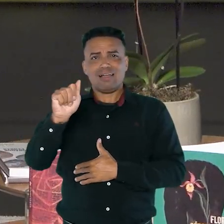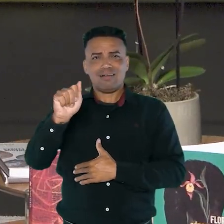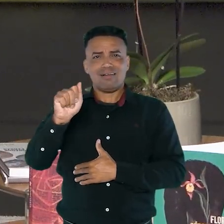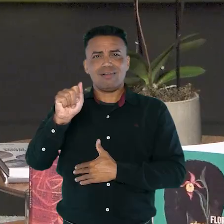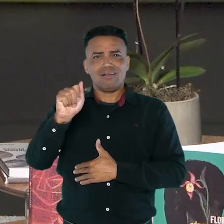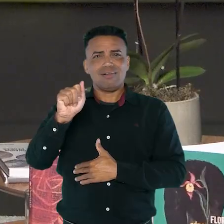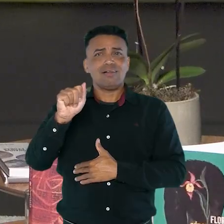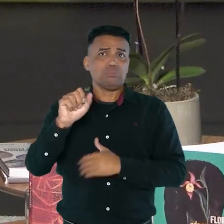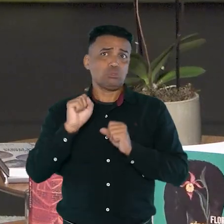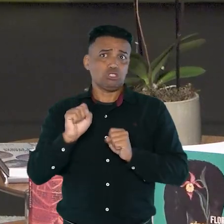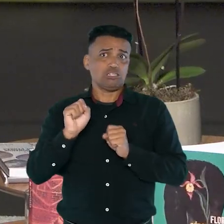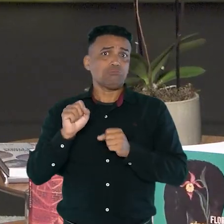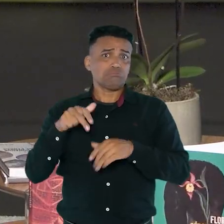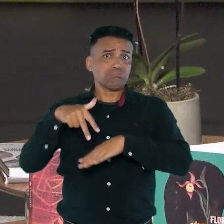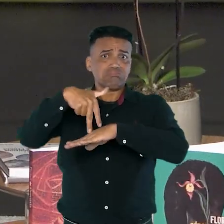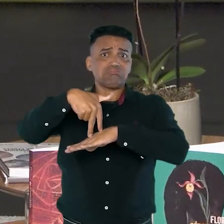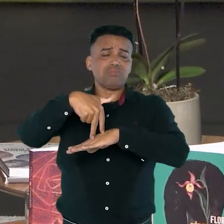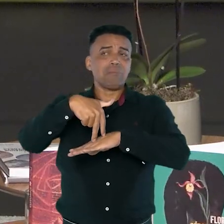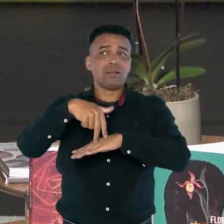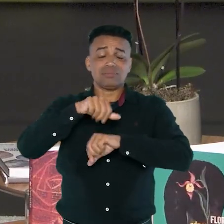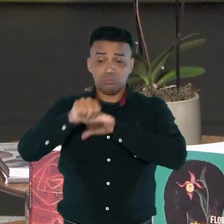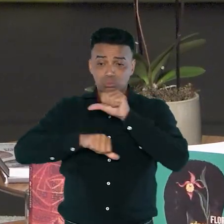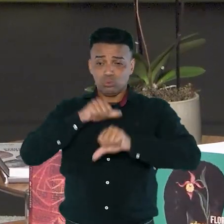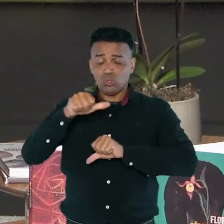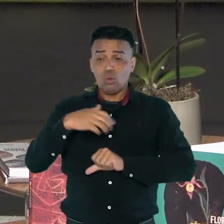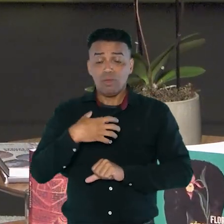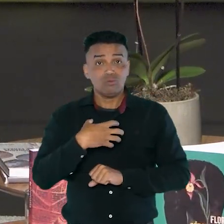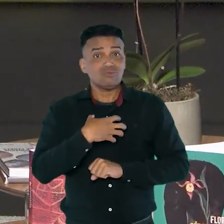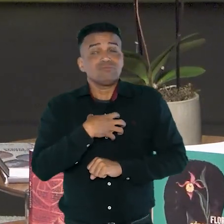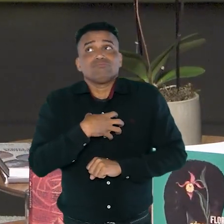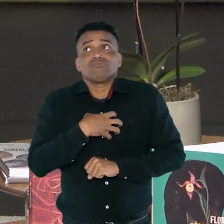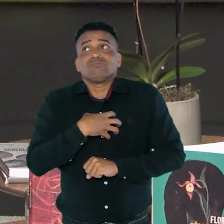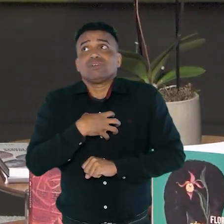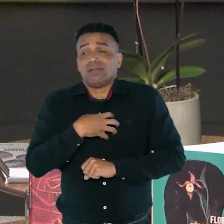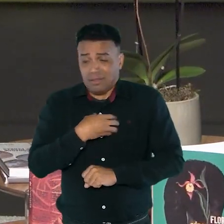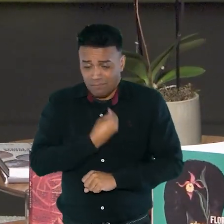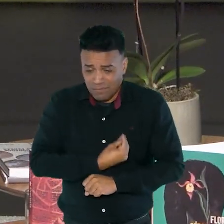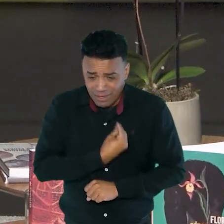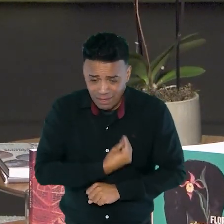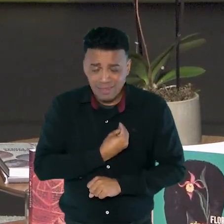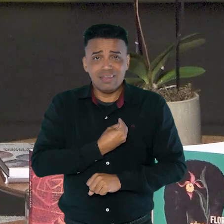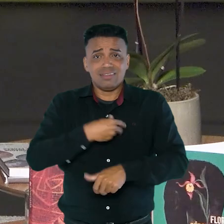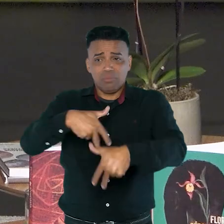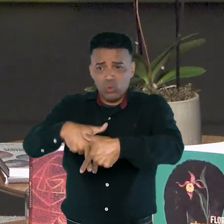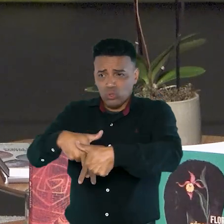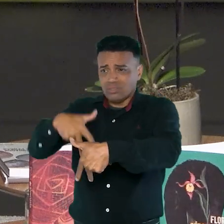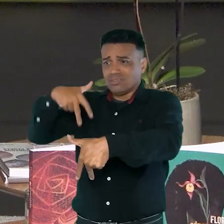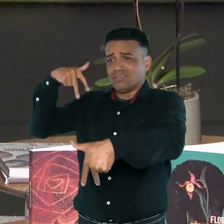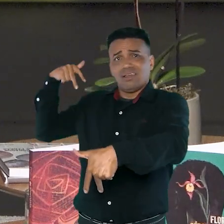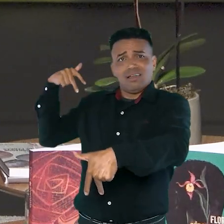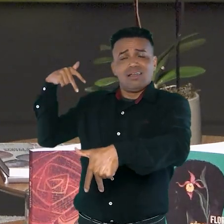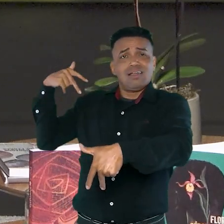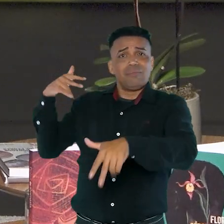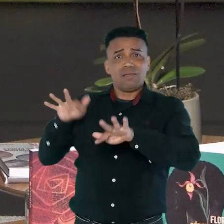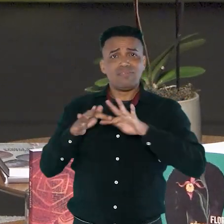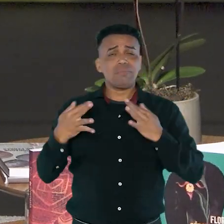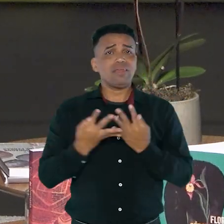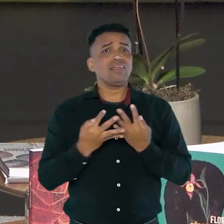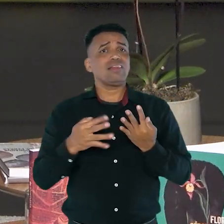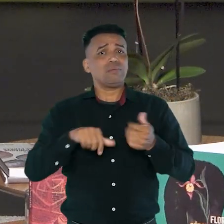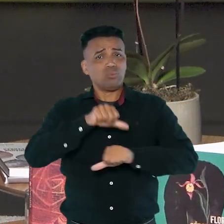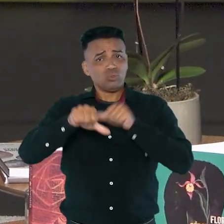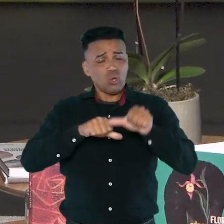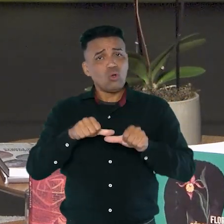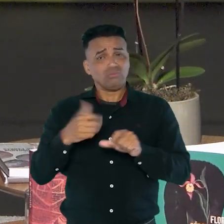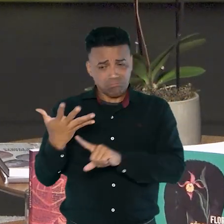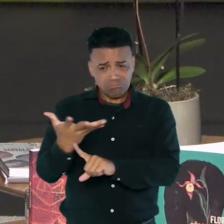Sérgio falhou. E me mudou totalmente, mudou toda a minha vida, mudou a vida dos meus descendentes, da minha família, a minha. Então